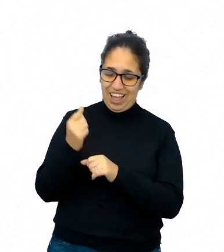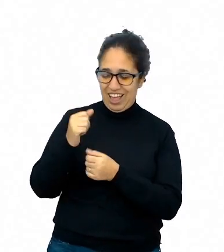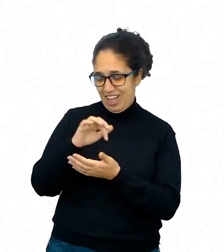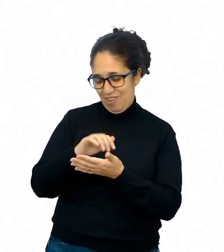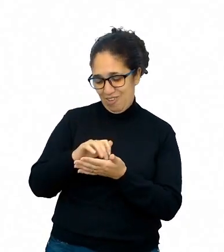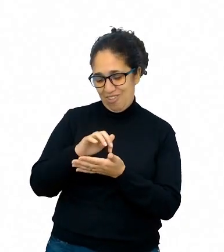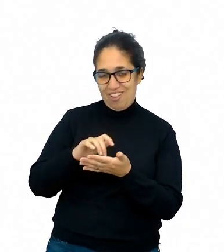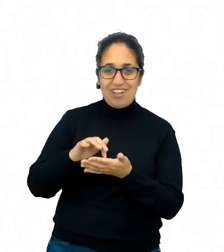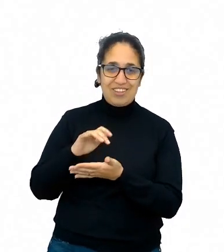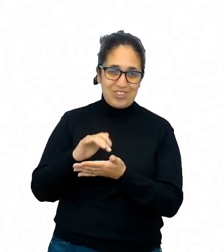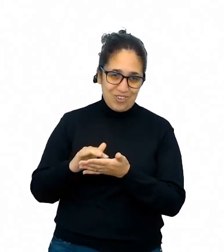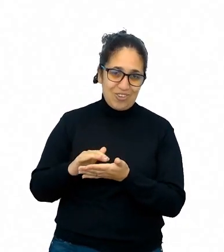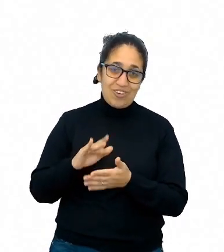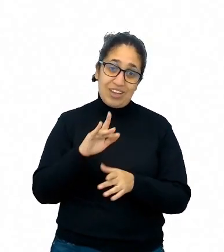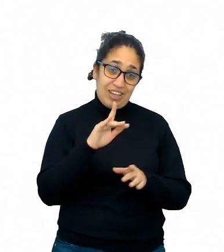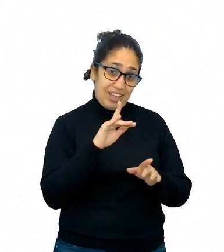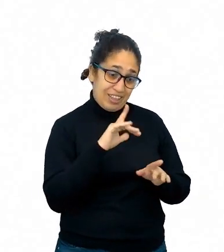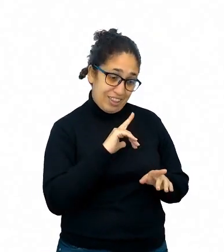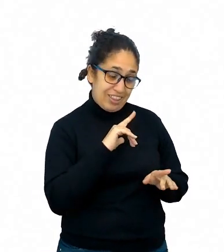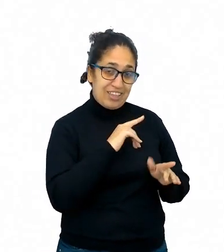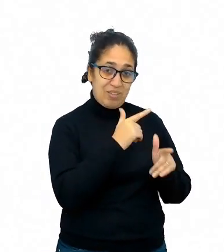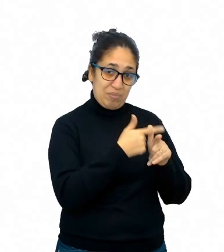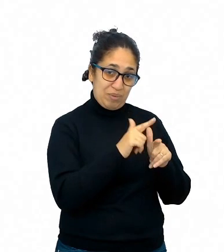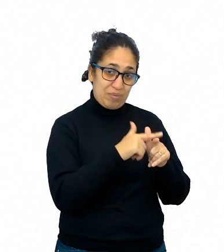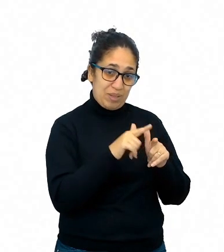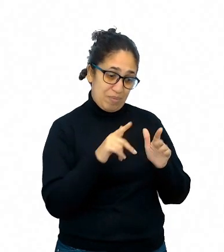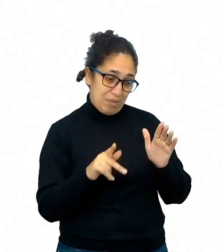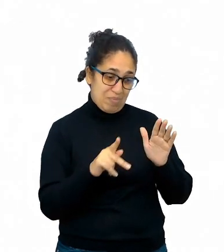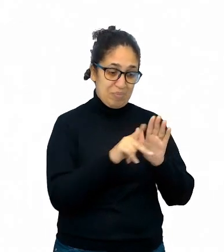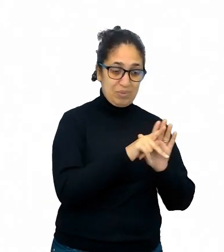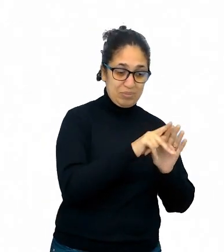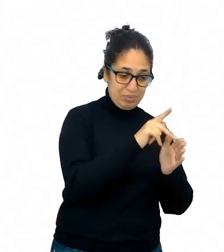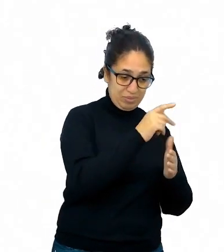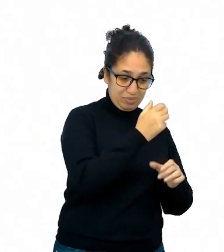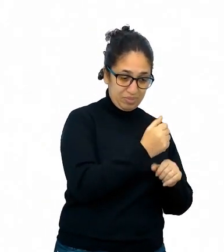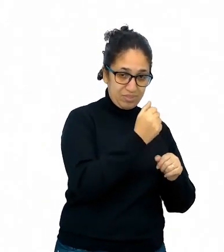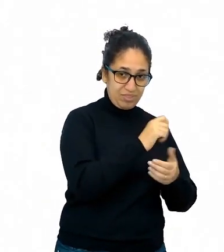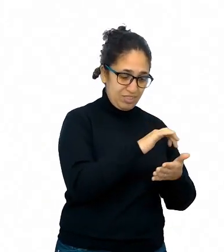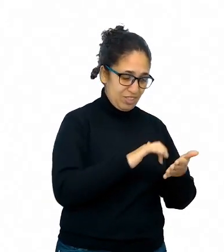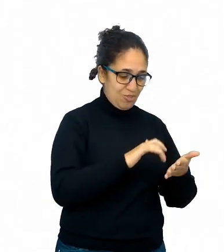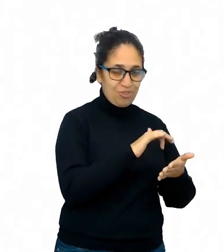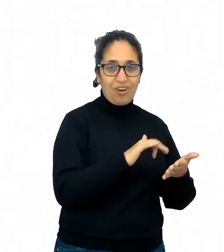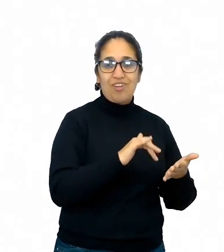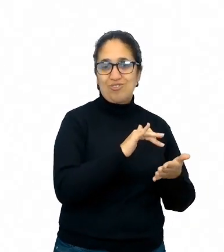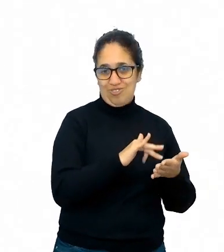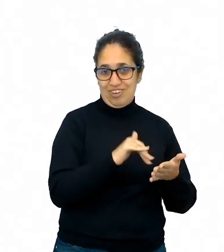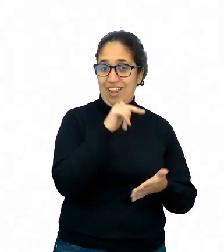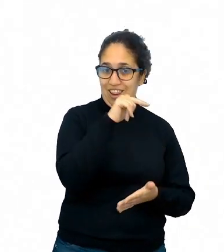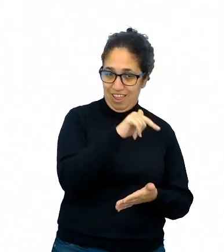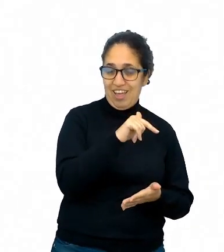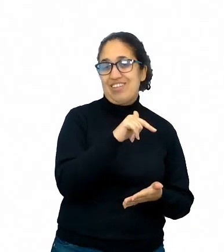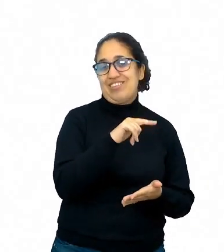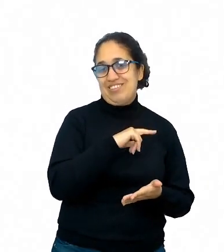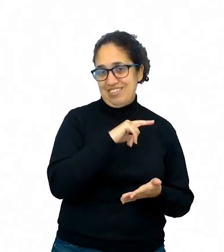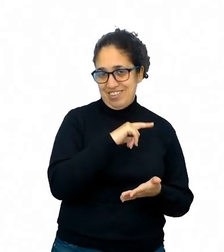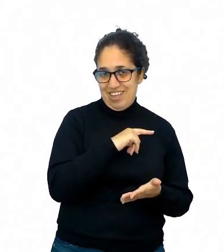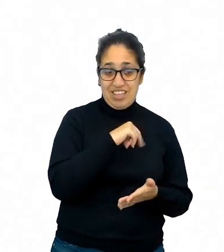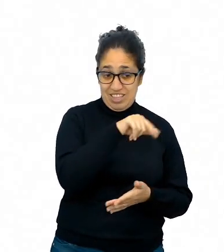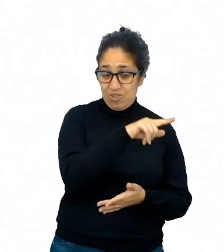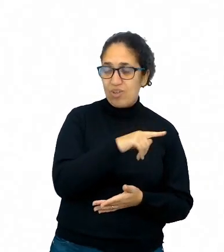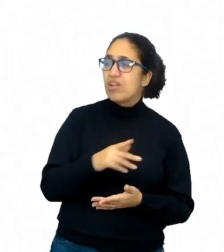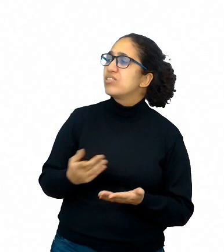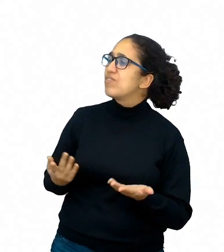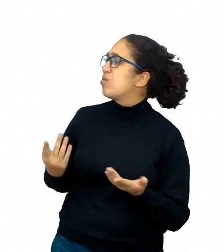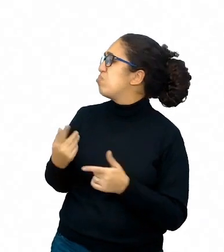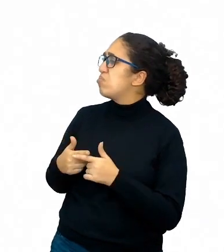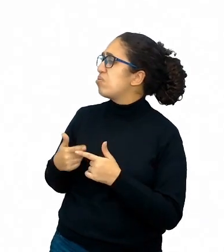vai ter problemas especificamente com a calculadora e vai estar escrito no material do estudante. Então, eles vão questionar,